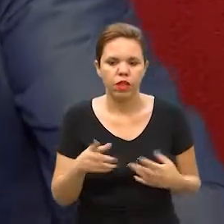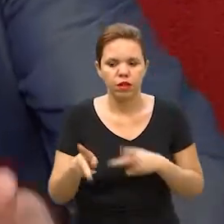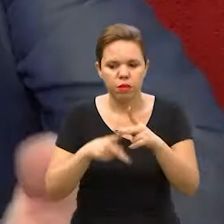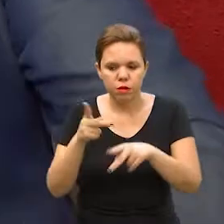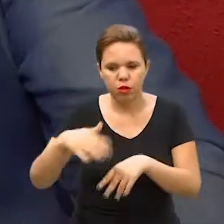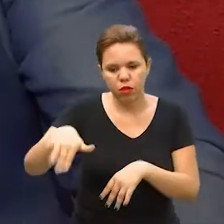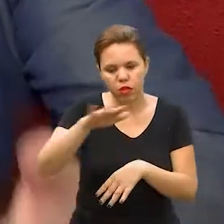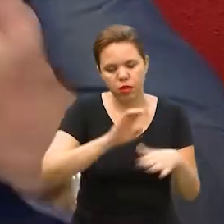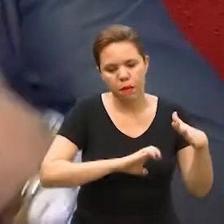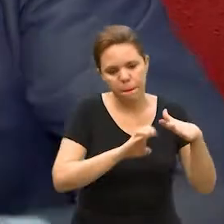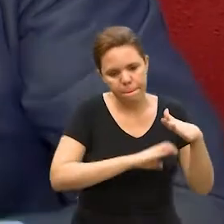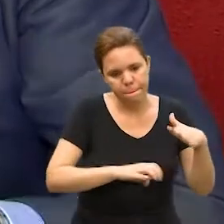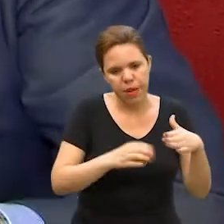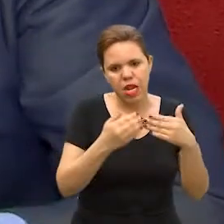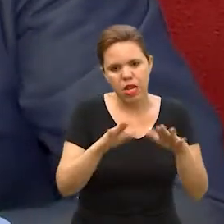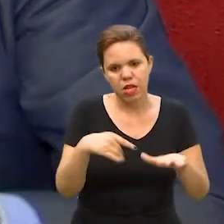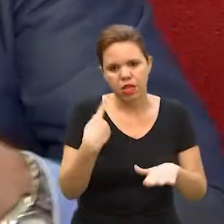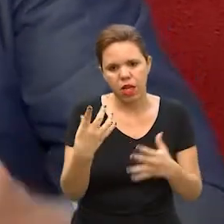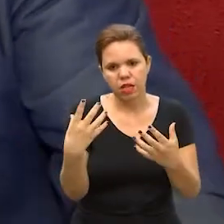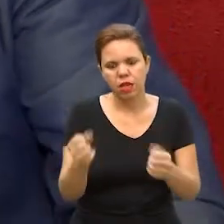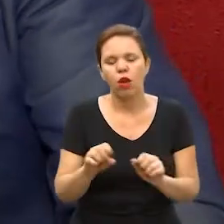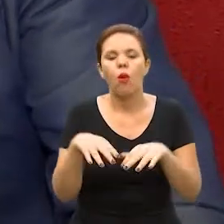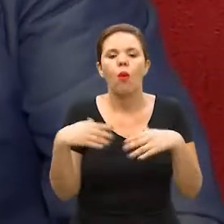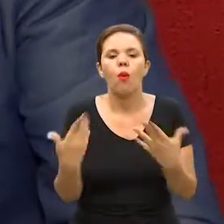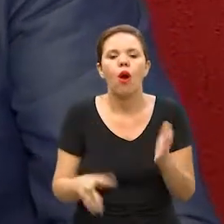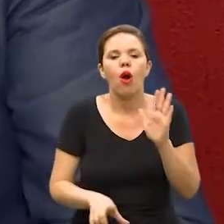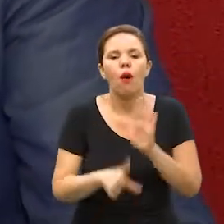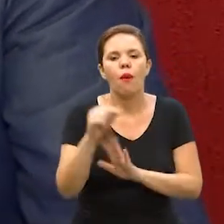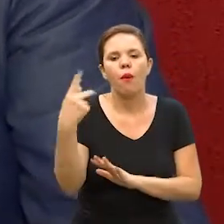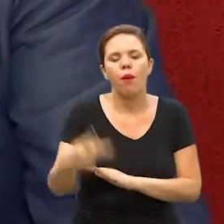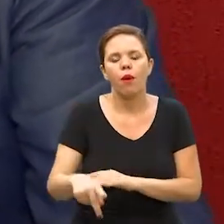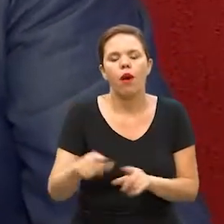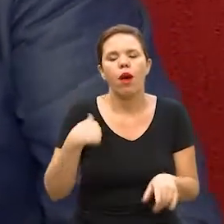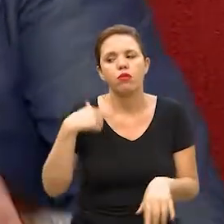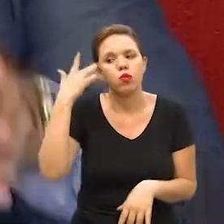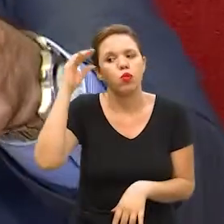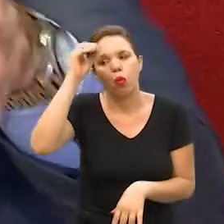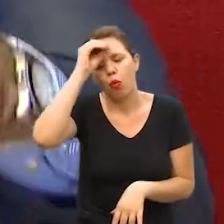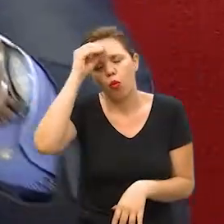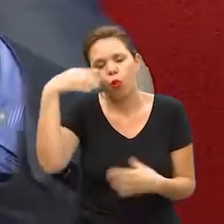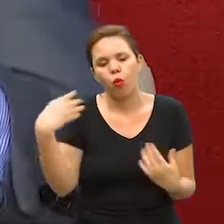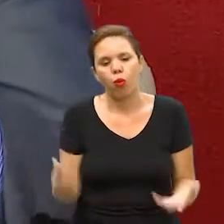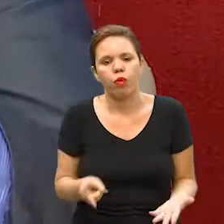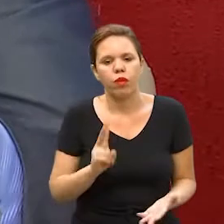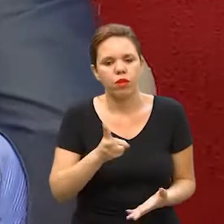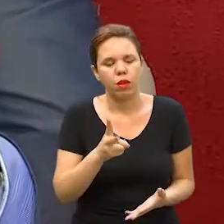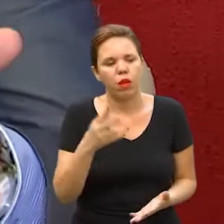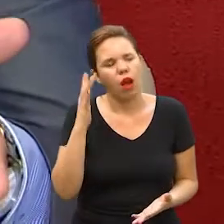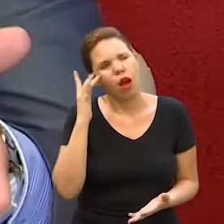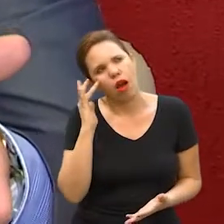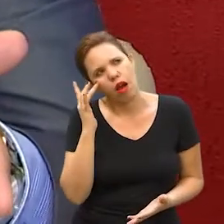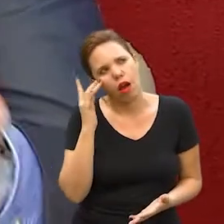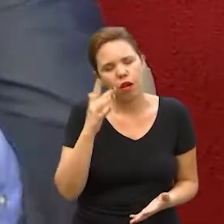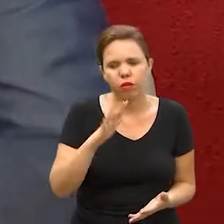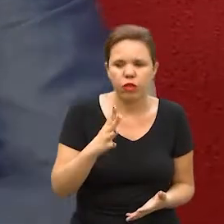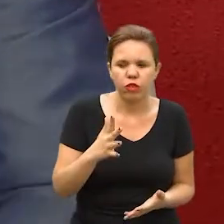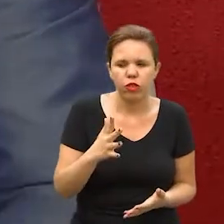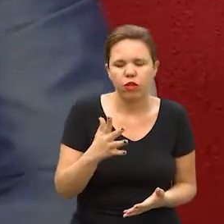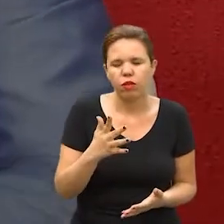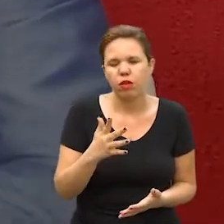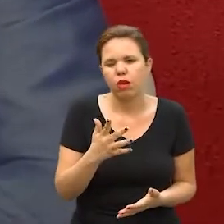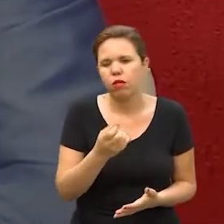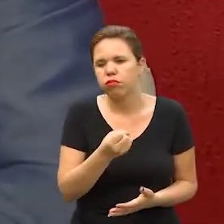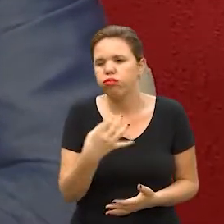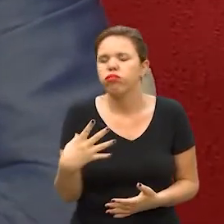das empresas declararem para a gente qual que é o rendimento delas, porque quando a gente não sabe, a gente sempre estima pela